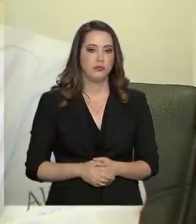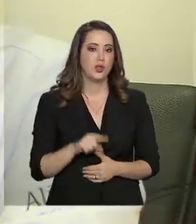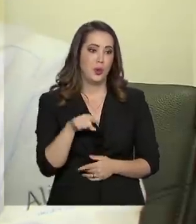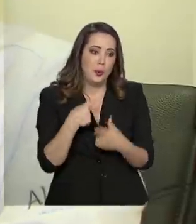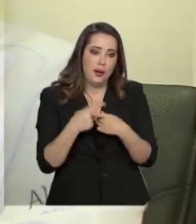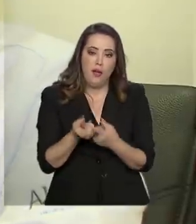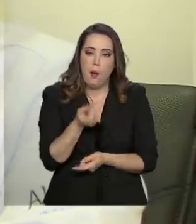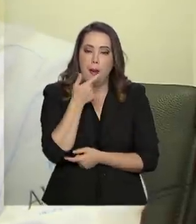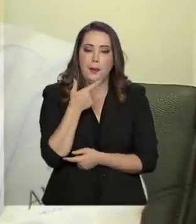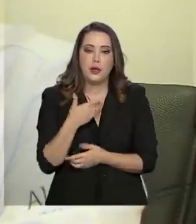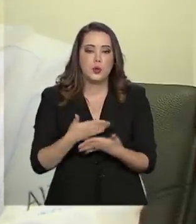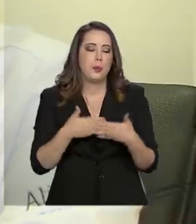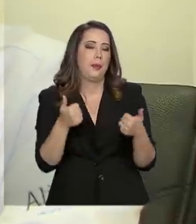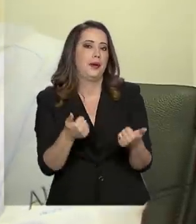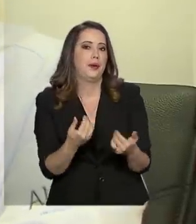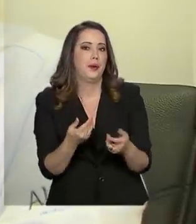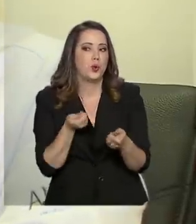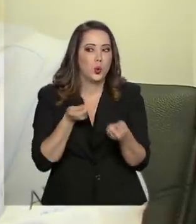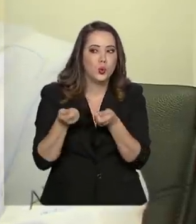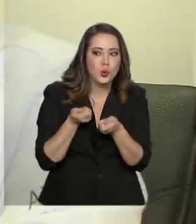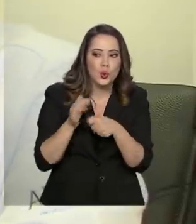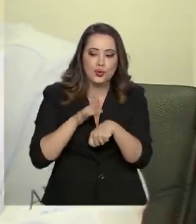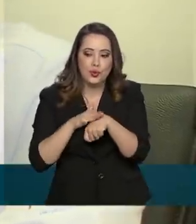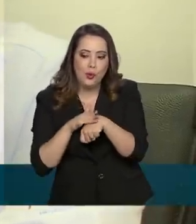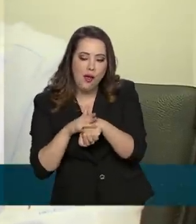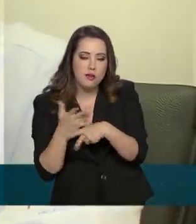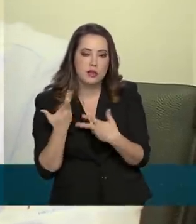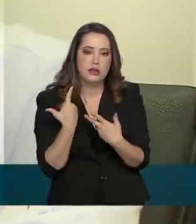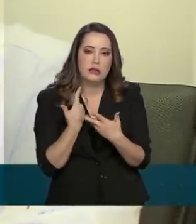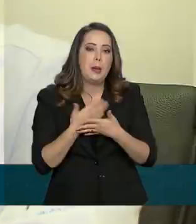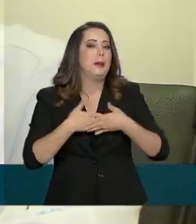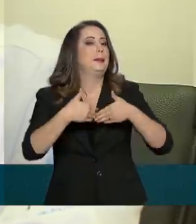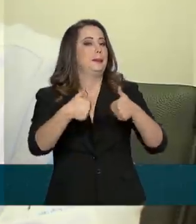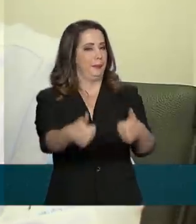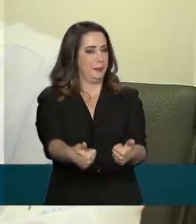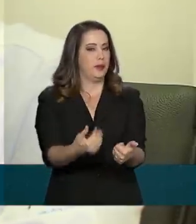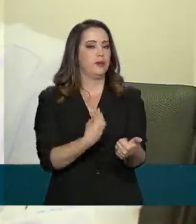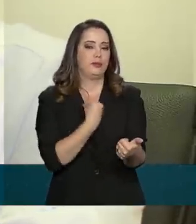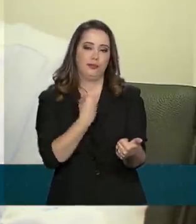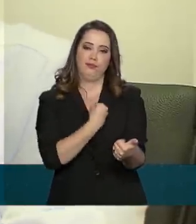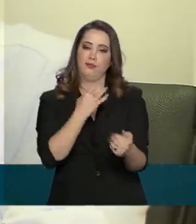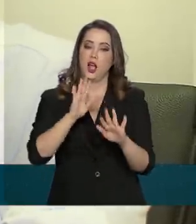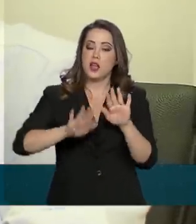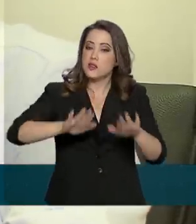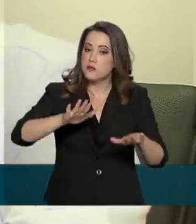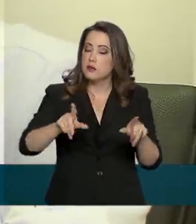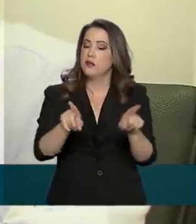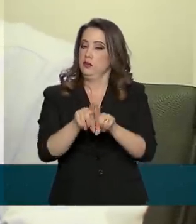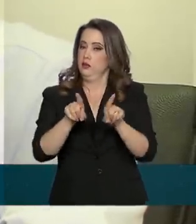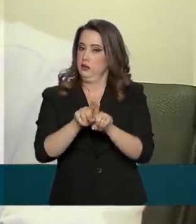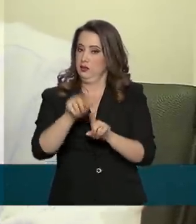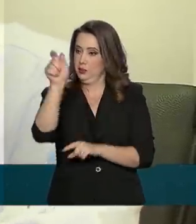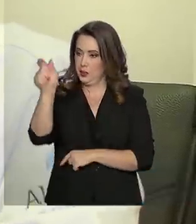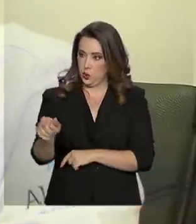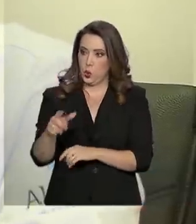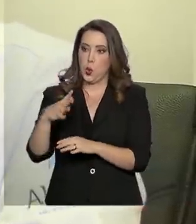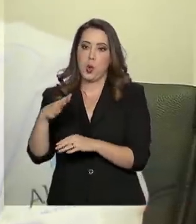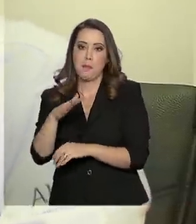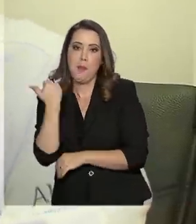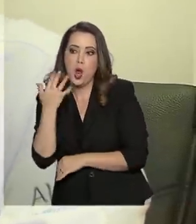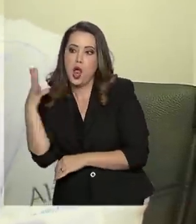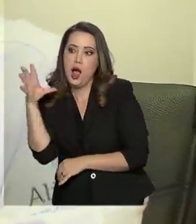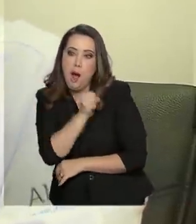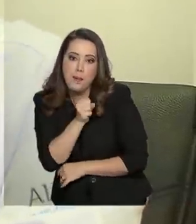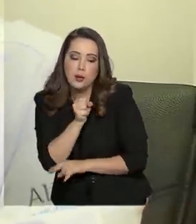qualidade de vida de controle de doença de melhoria muito grande devido esse paciente às vezes até uma pessoa que poderia morrer rapidamente